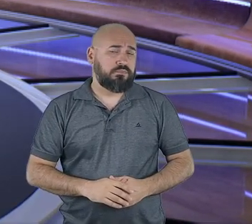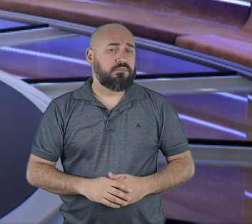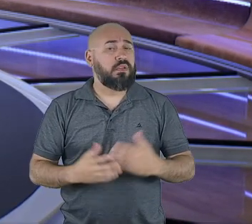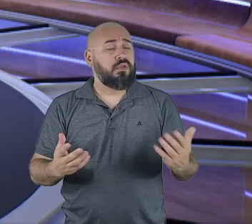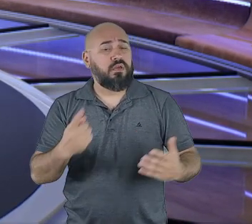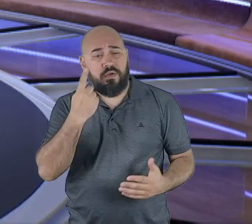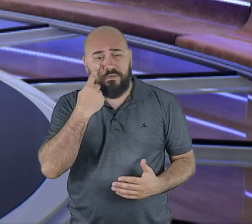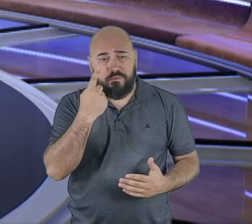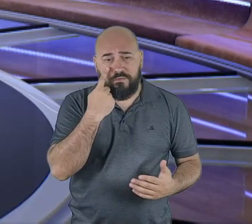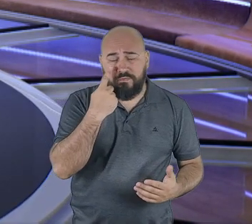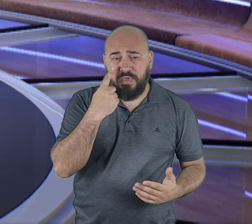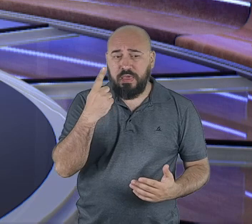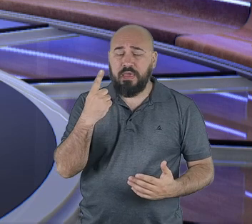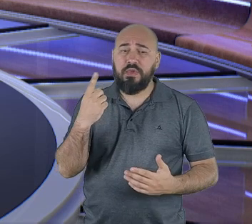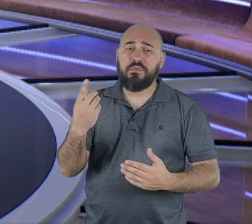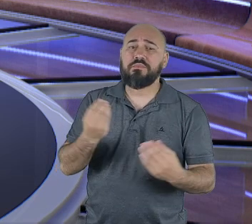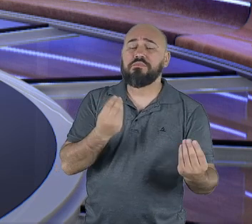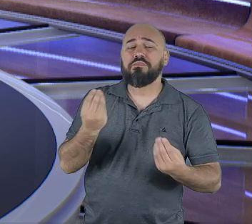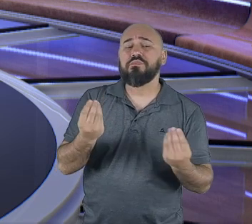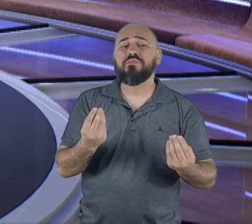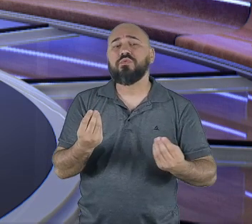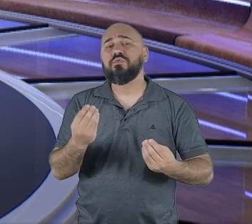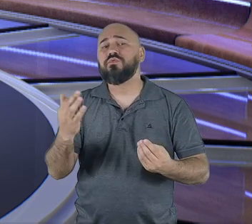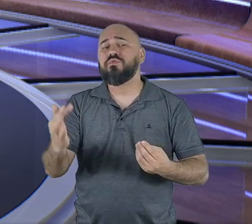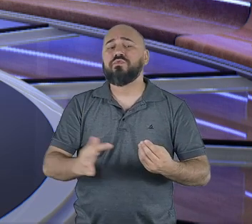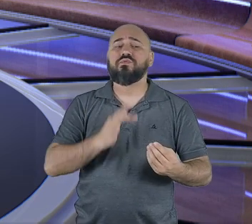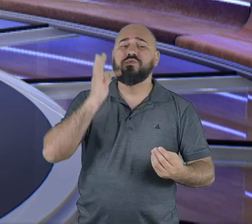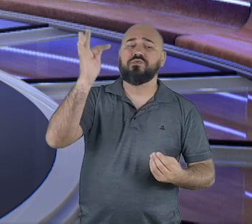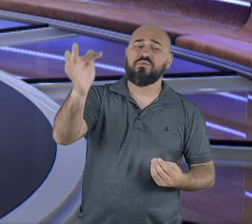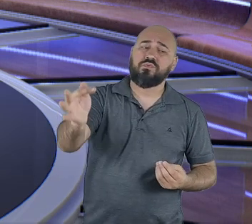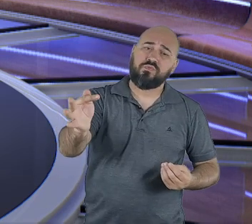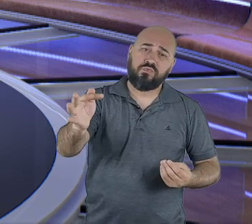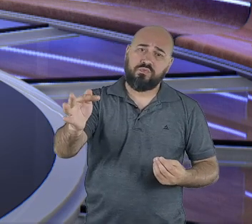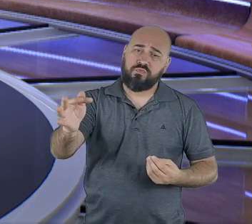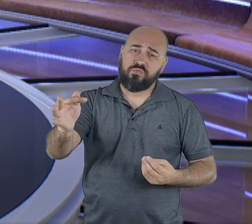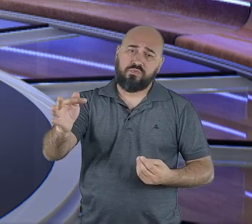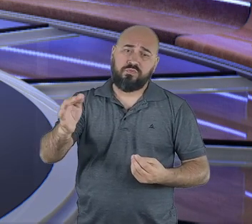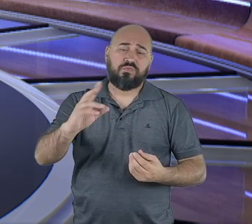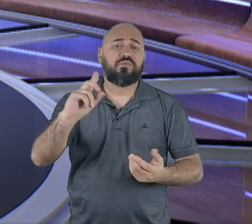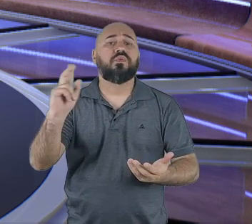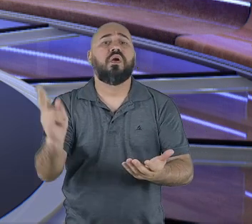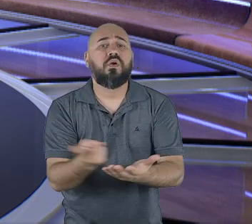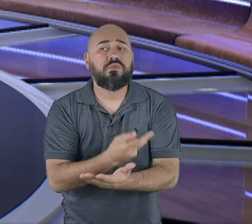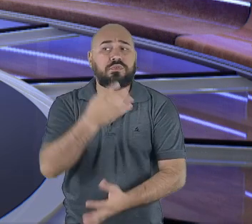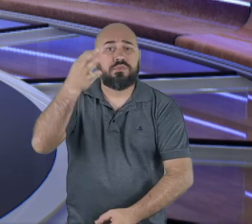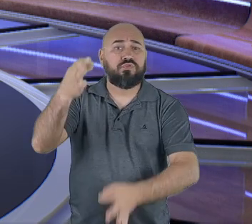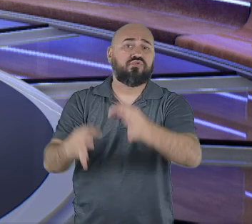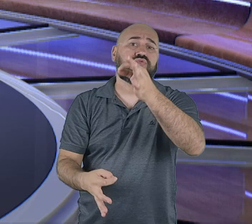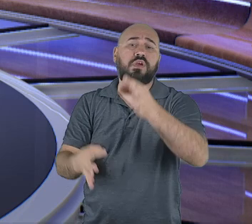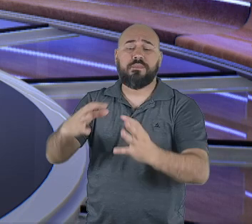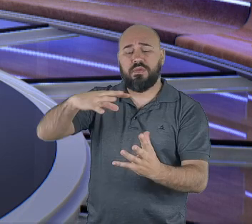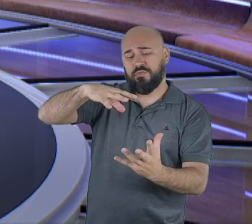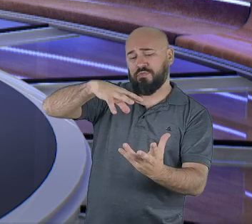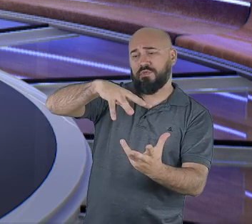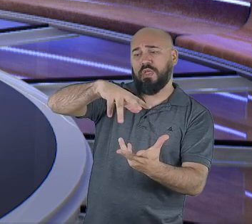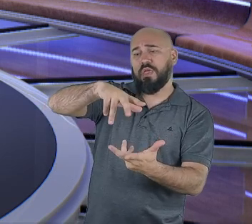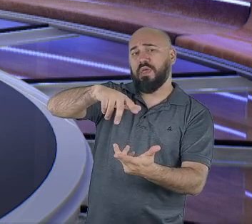do julgamento de Deus que chegou no planeta Terra. O grande dia do